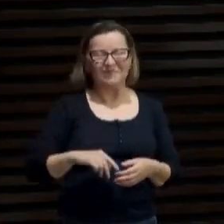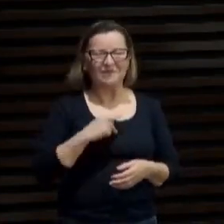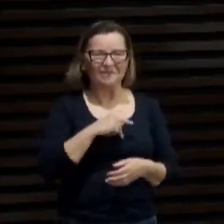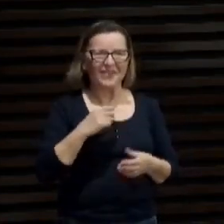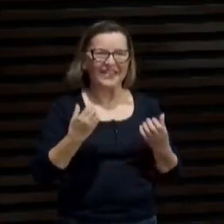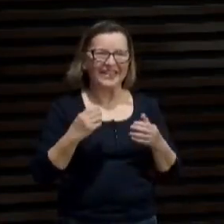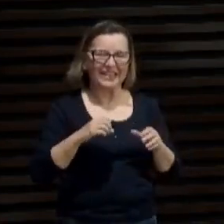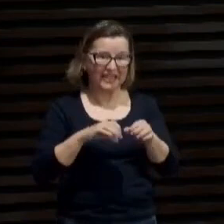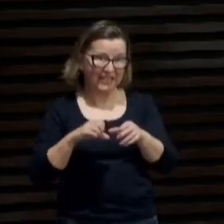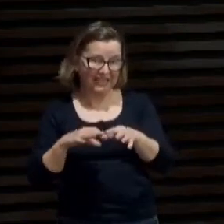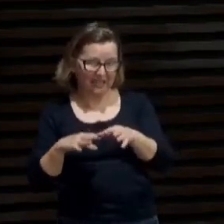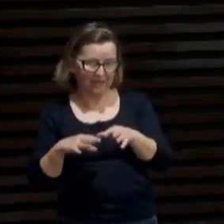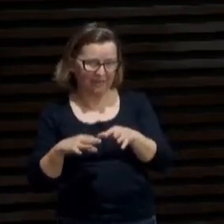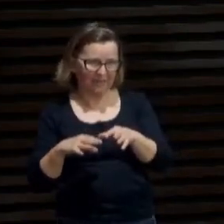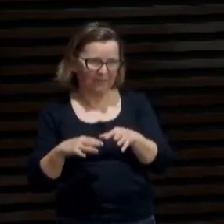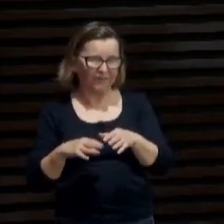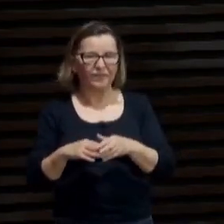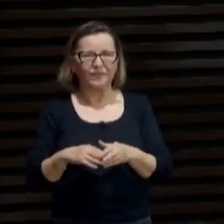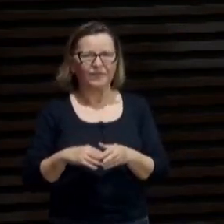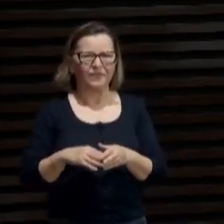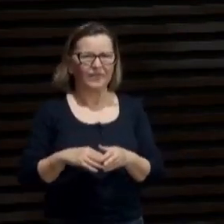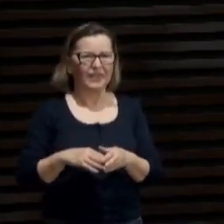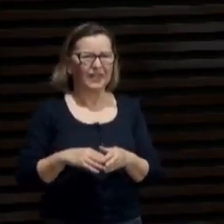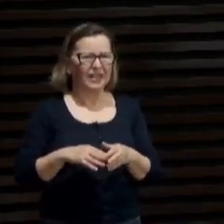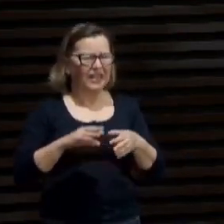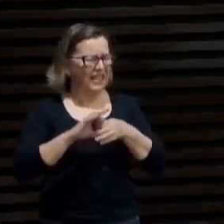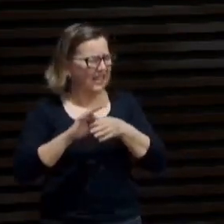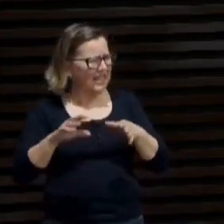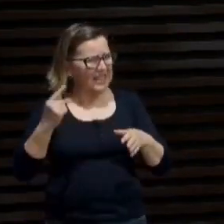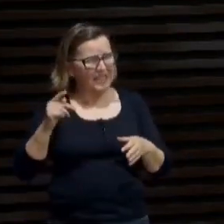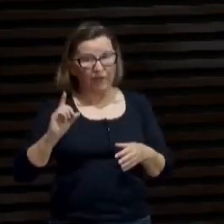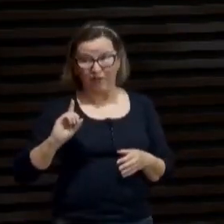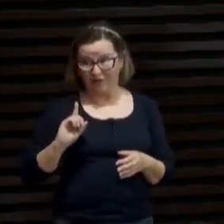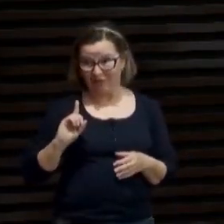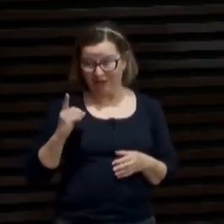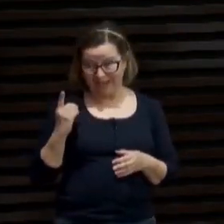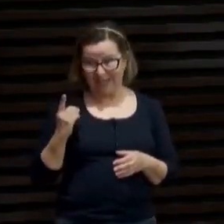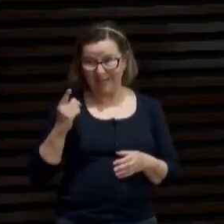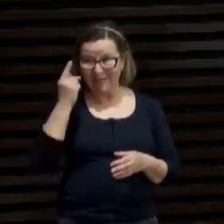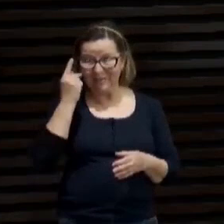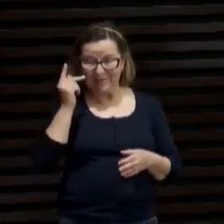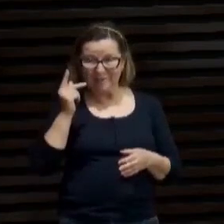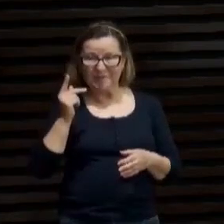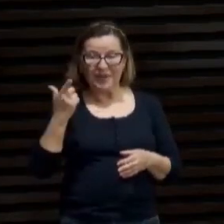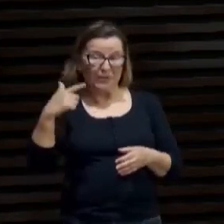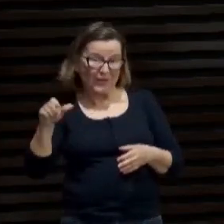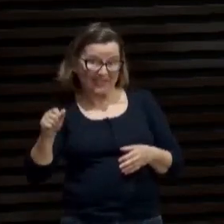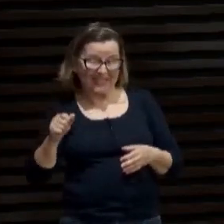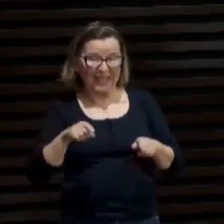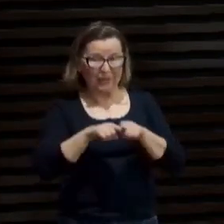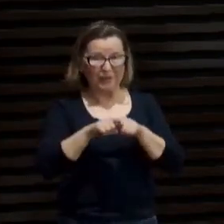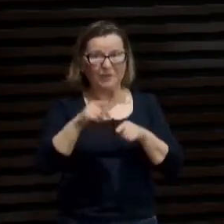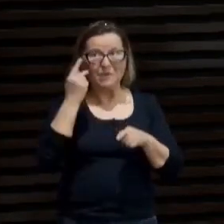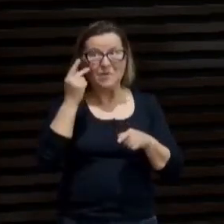meus amados, é que abrir mão da razão para ganhar um irmão é muito melhor do que você, estando com a razão, ganhar um desafeto.